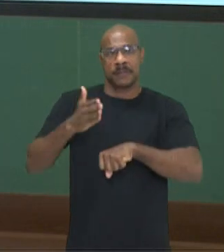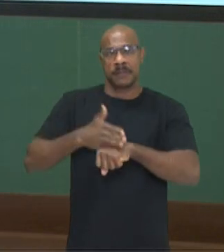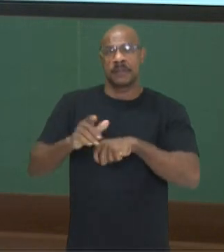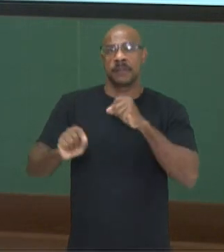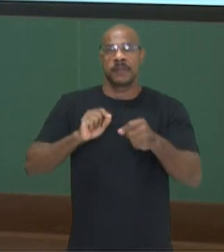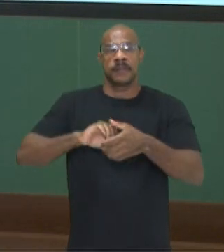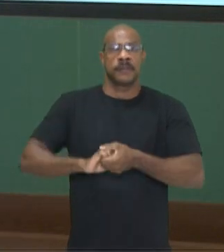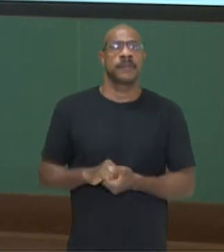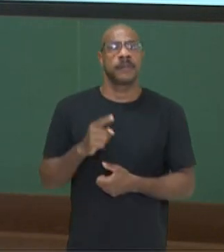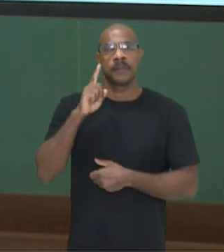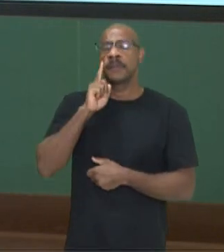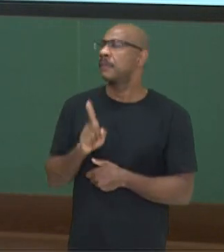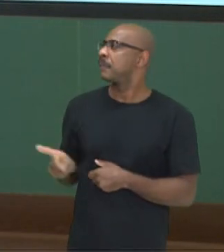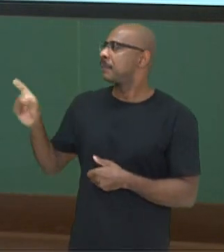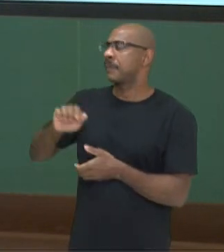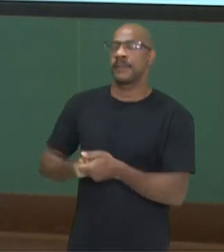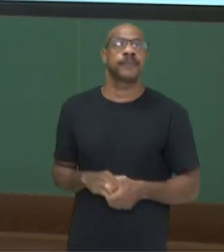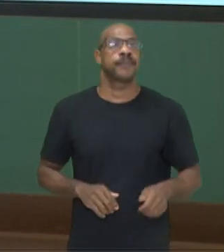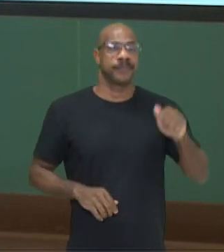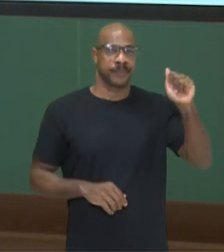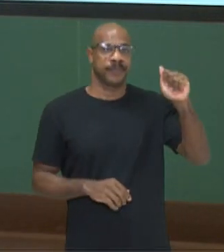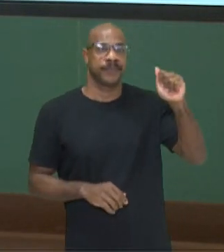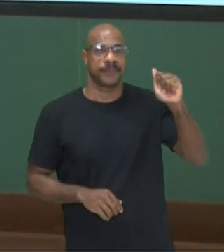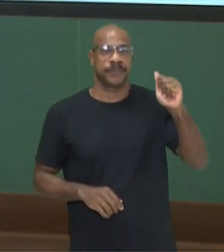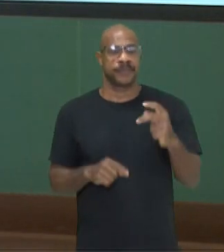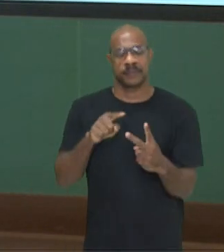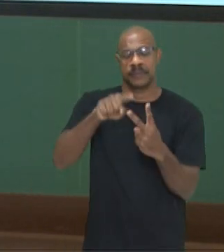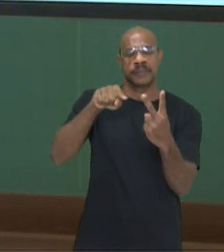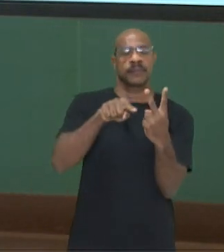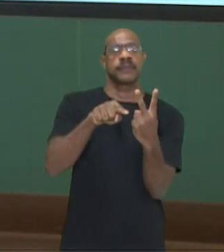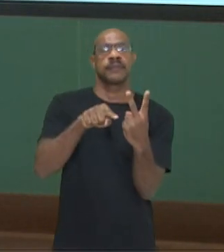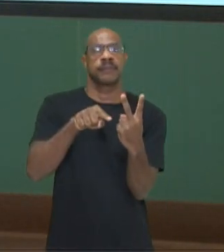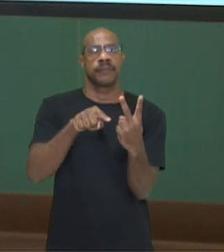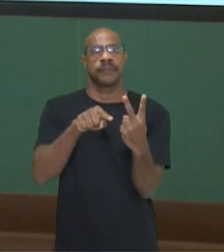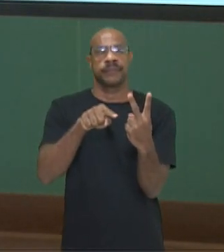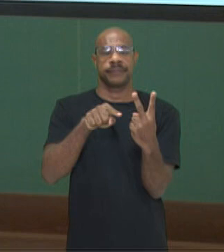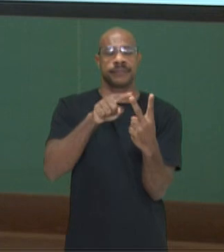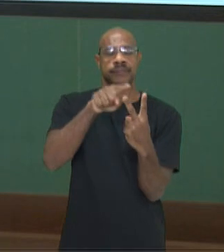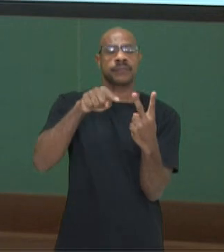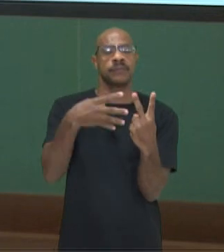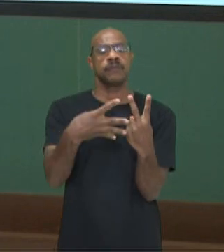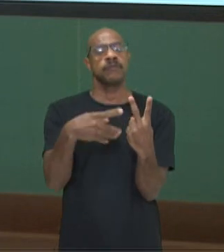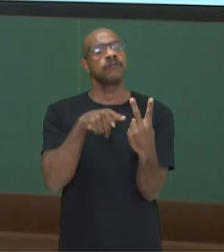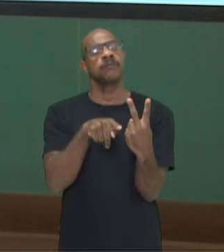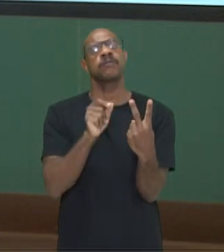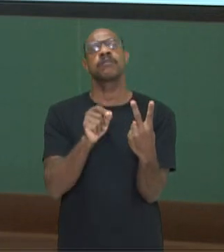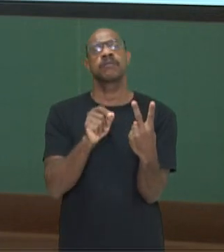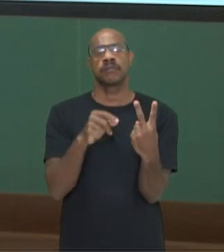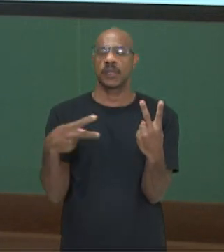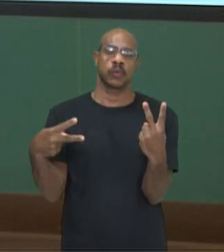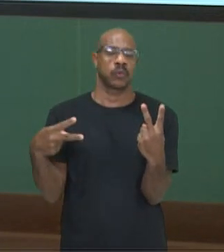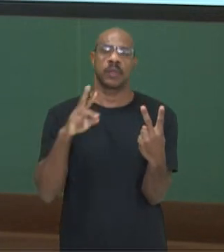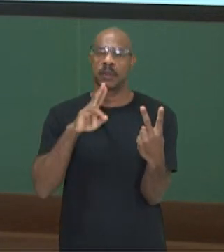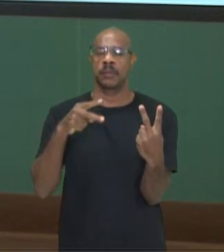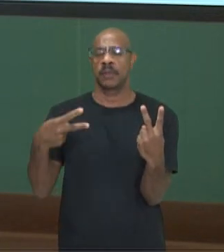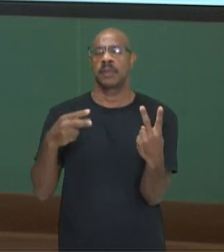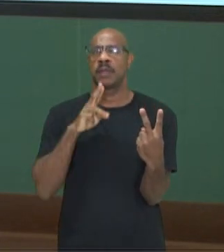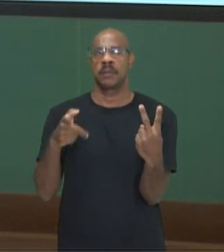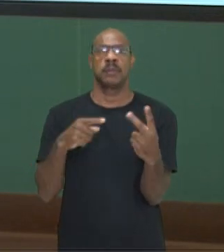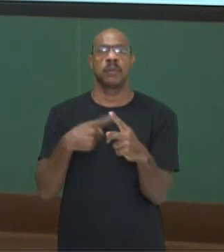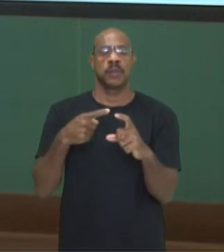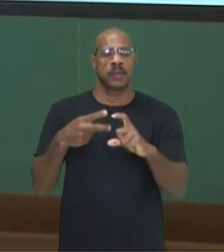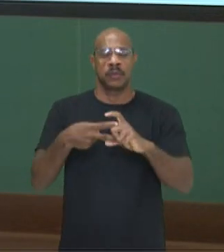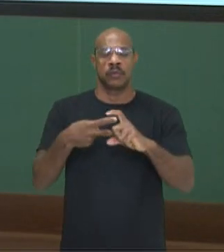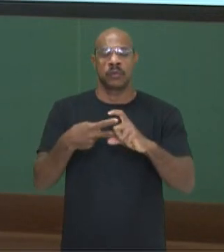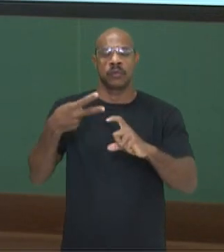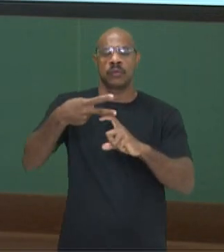pouquinho? Olha lá, na letra A nós temos raiz quadrada de 4. Raiz quadrada de 4 é 2, porque 2 ao